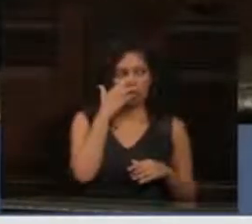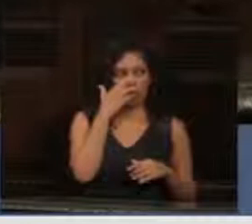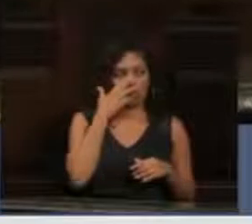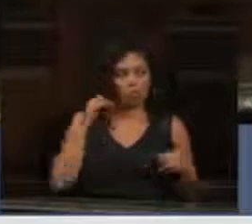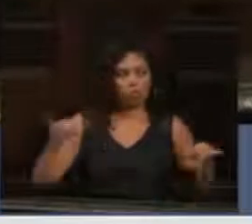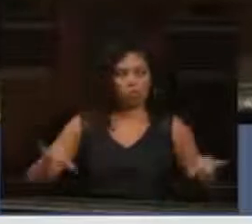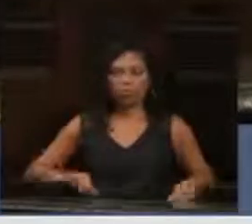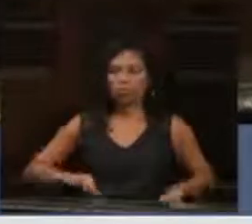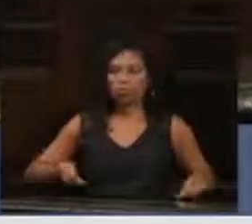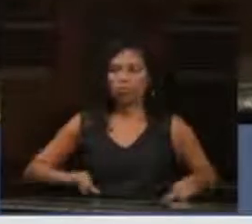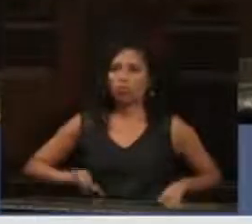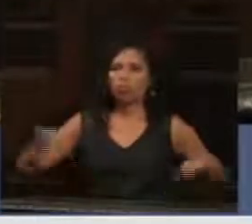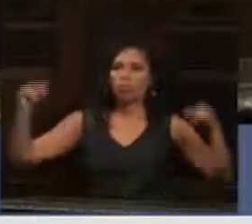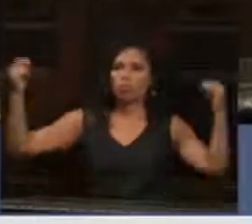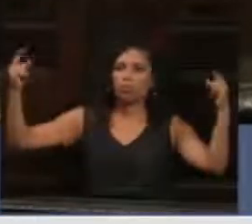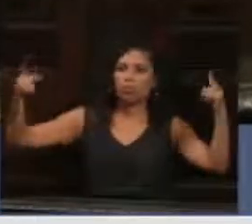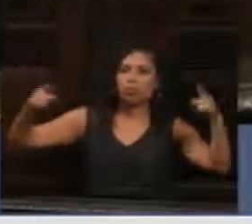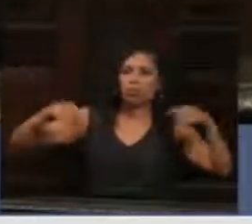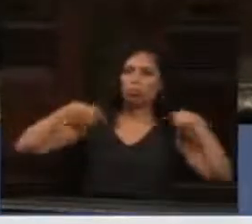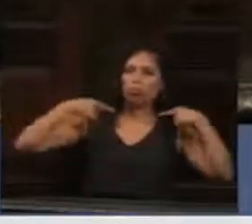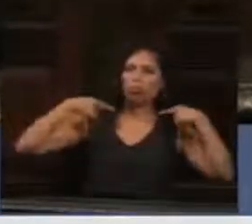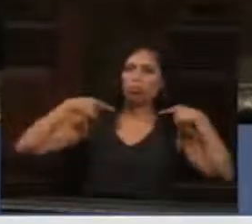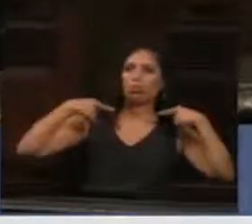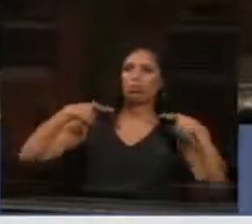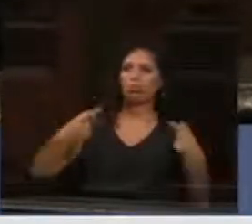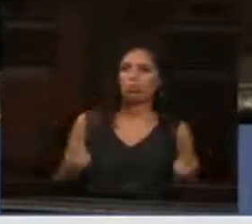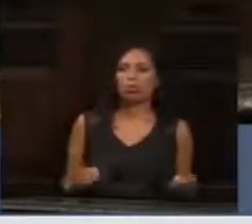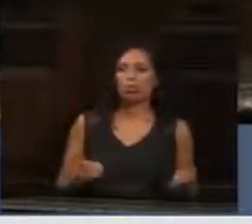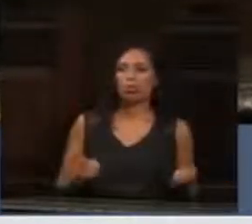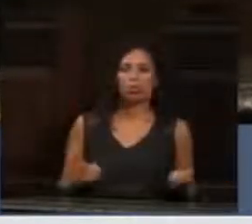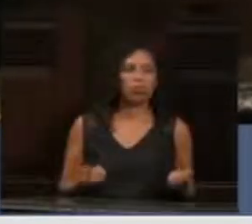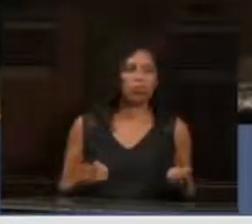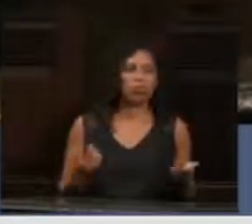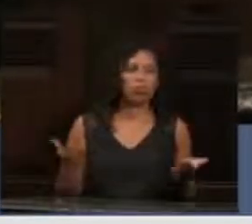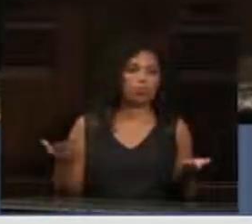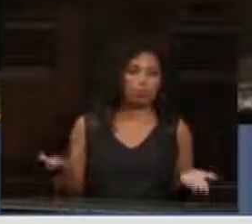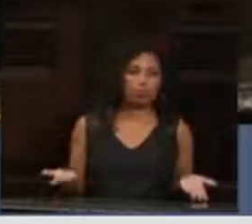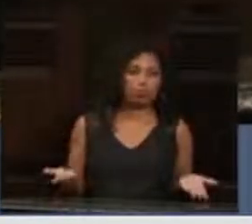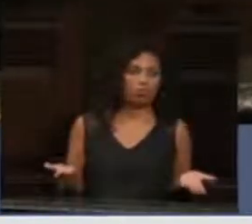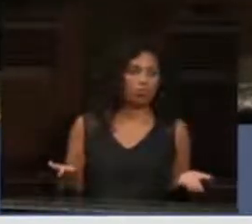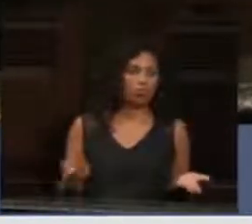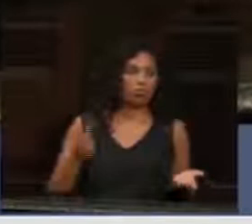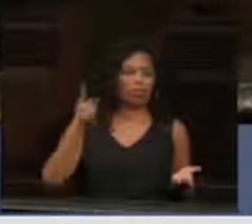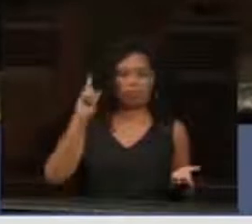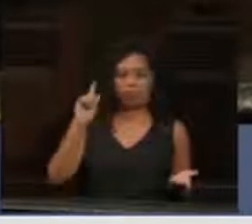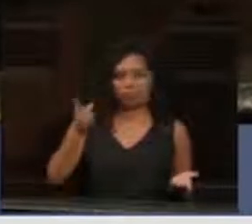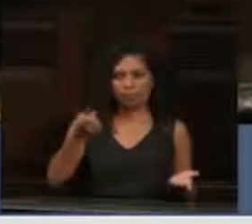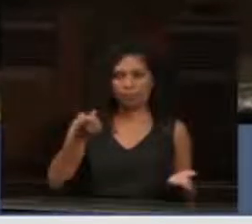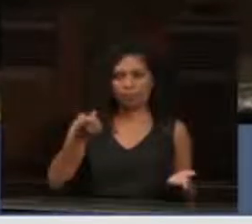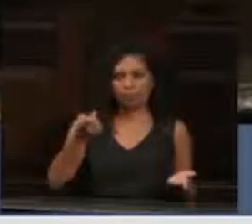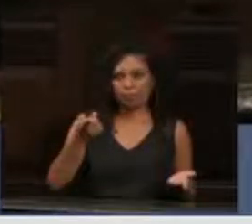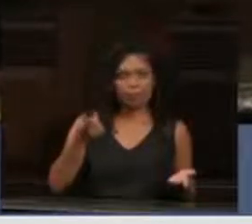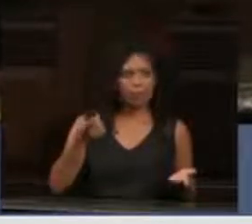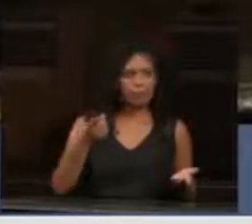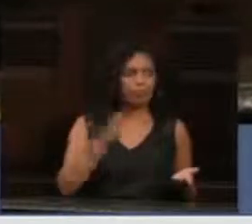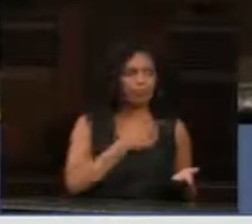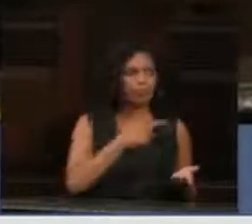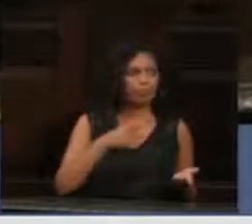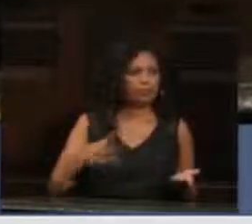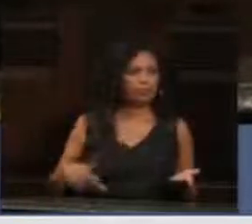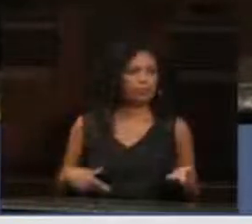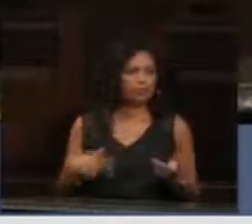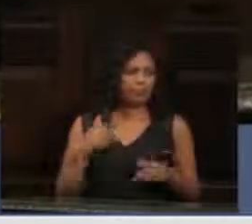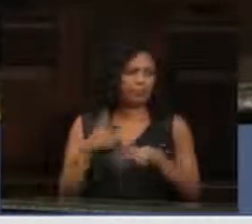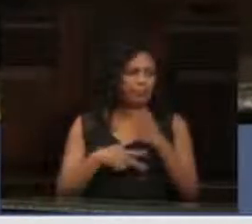sofrer este ataque, sofrer esta ofensiva, sofrer este baque. Por isso, Vossa Excelência se colocou